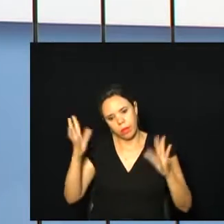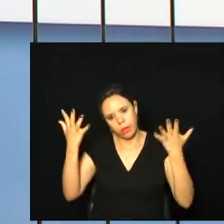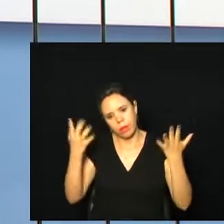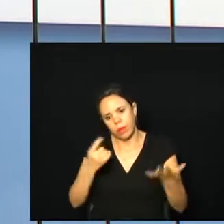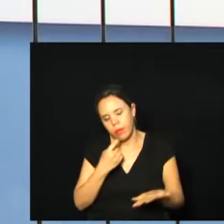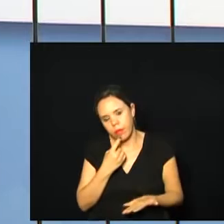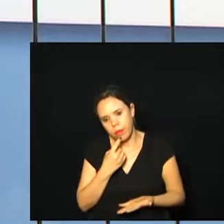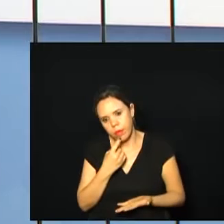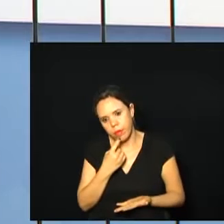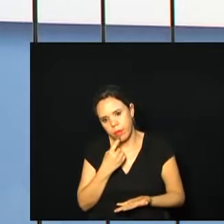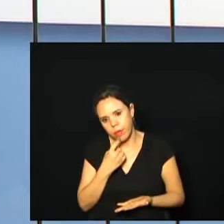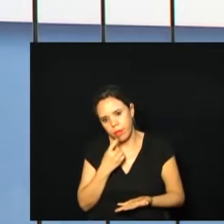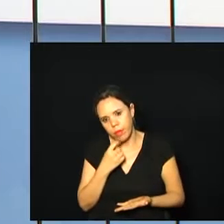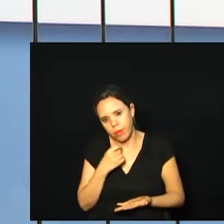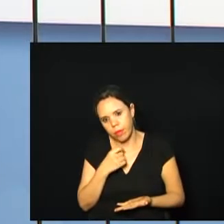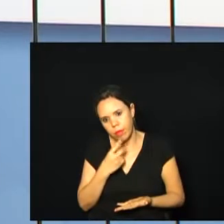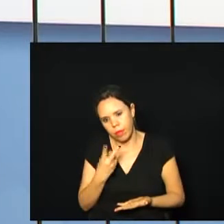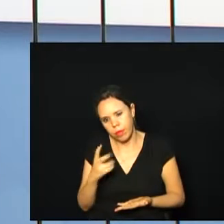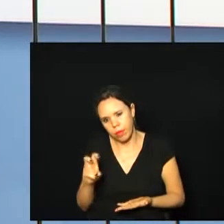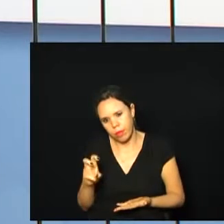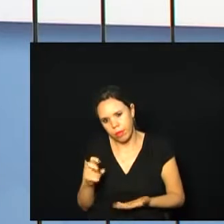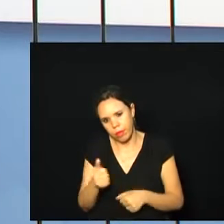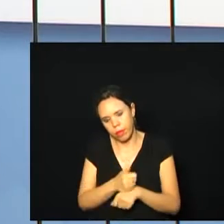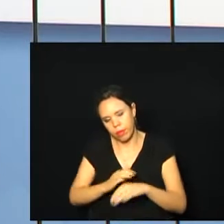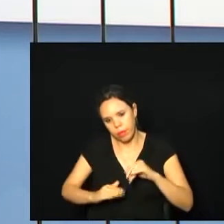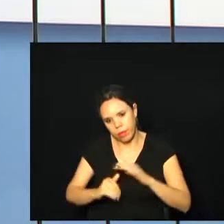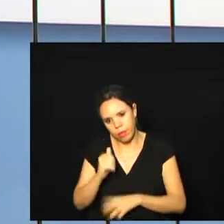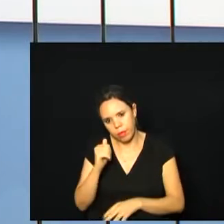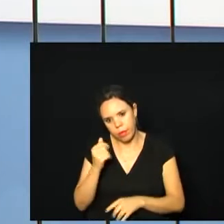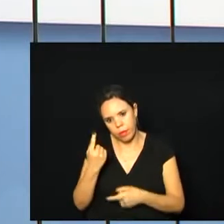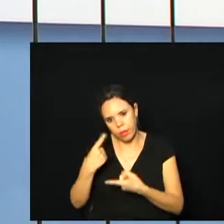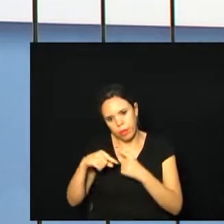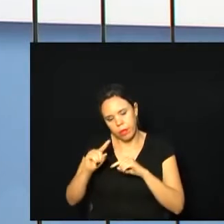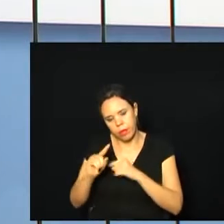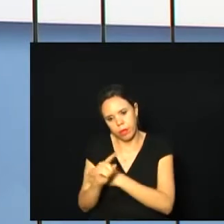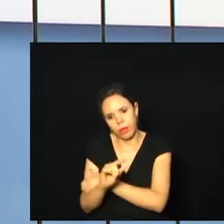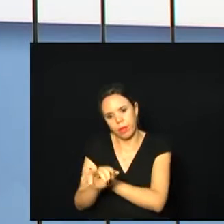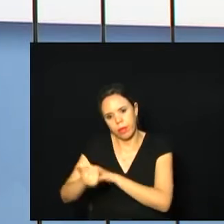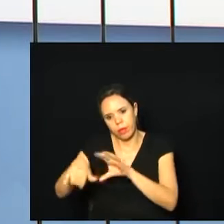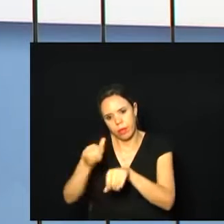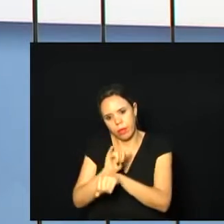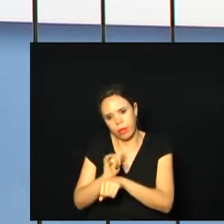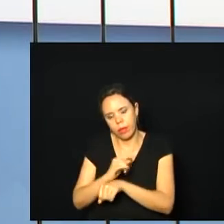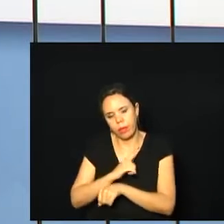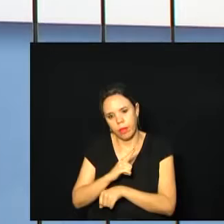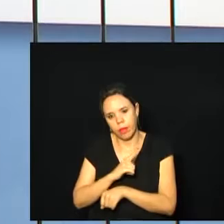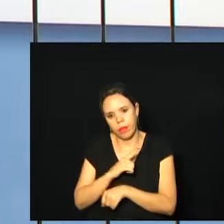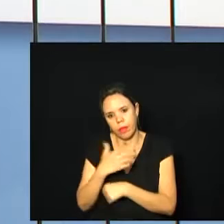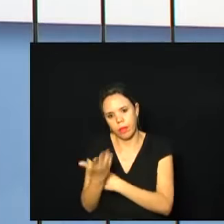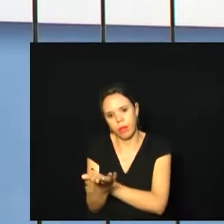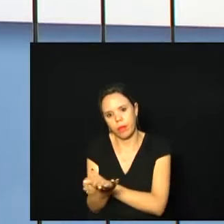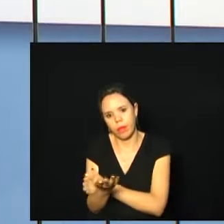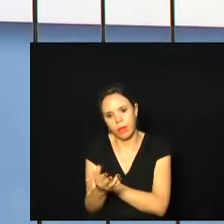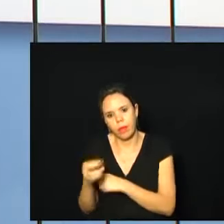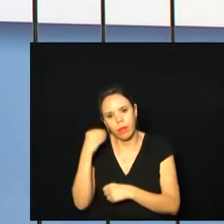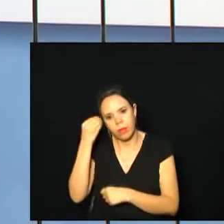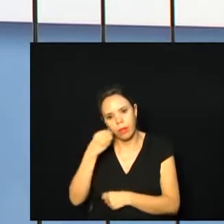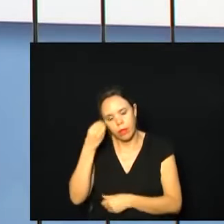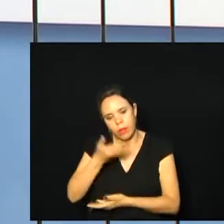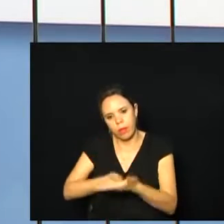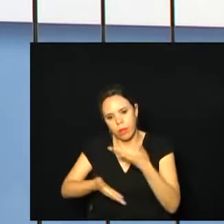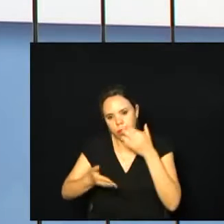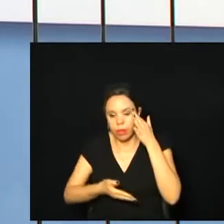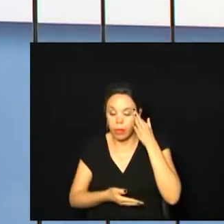em Campinas e esses 25 profissionais renomados, youtubers, vão ter aí essa experiência, essa troca